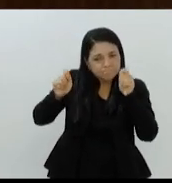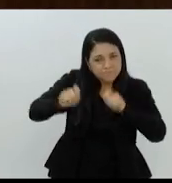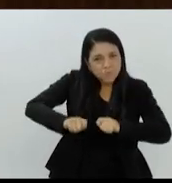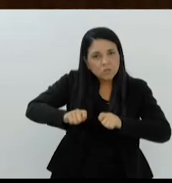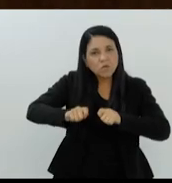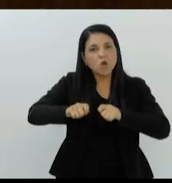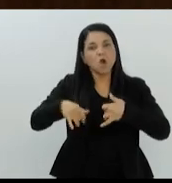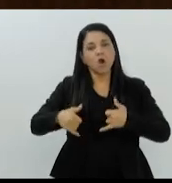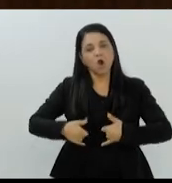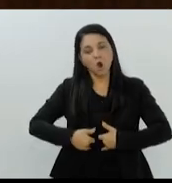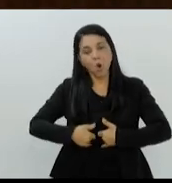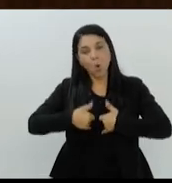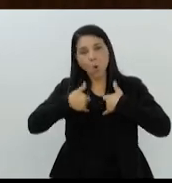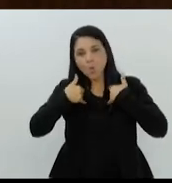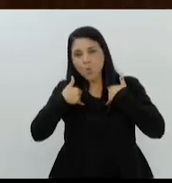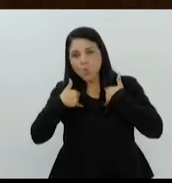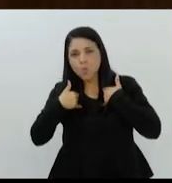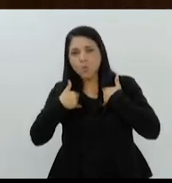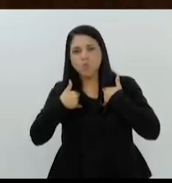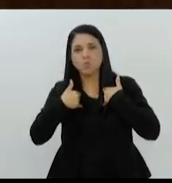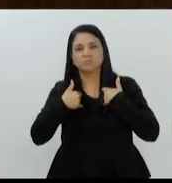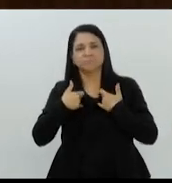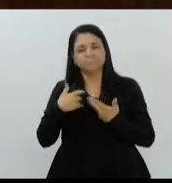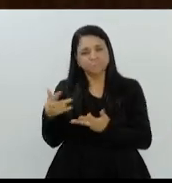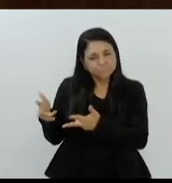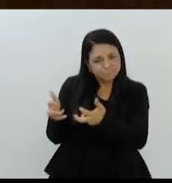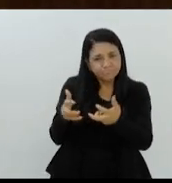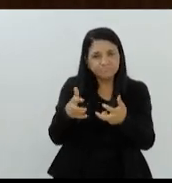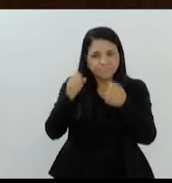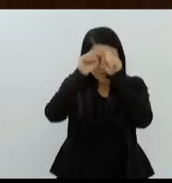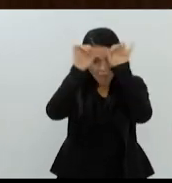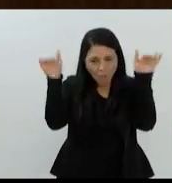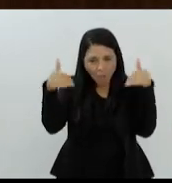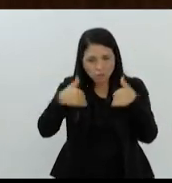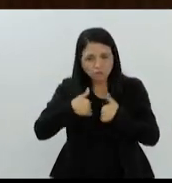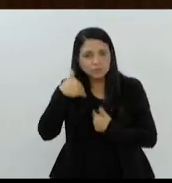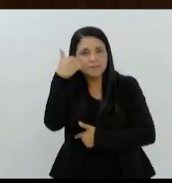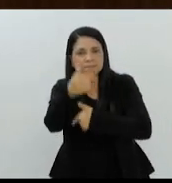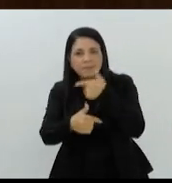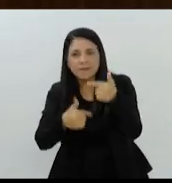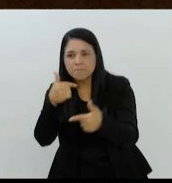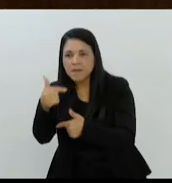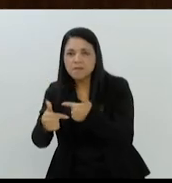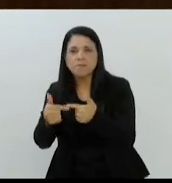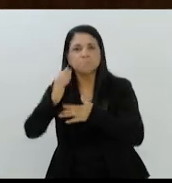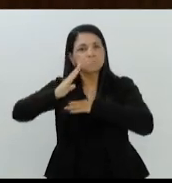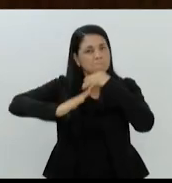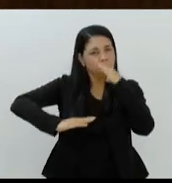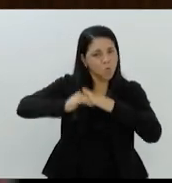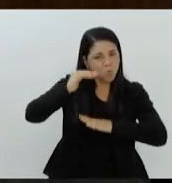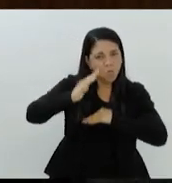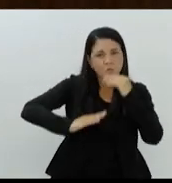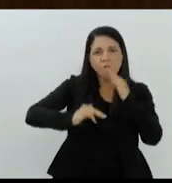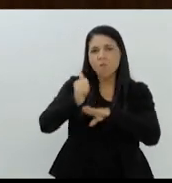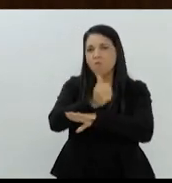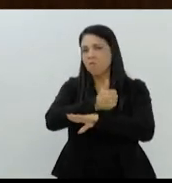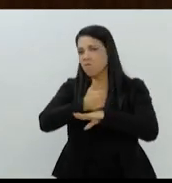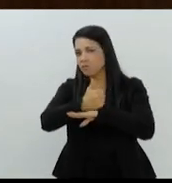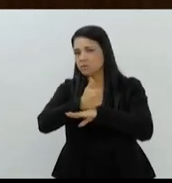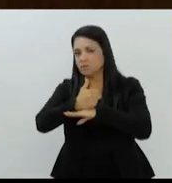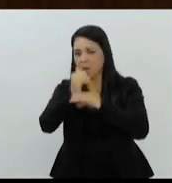ter orgulho. A gente vê muitos autistas aí, trabalhadores, grandes profissionais também,